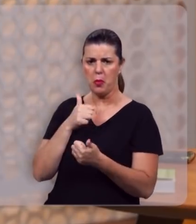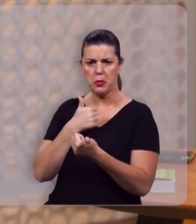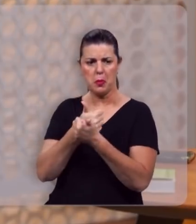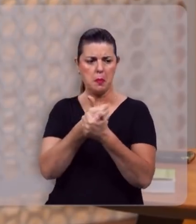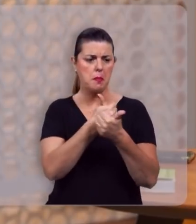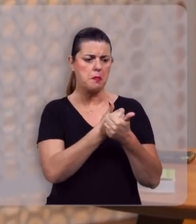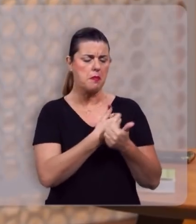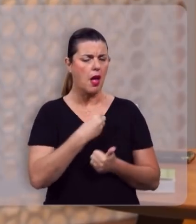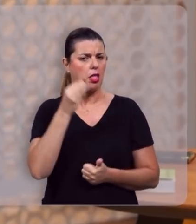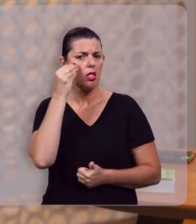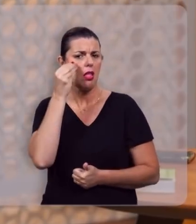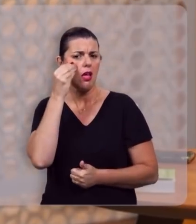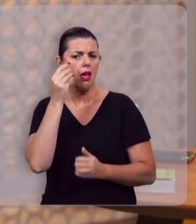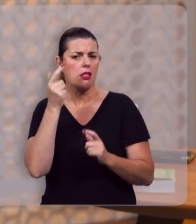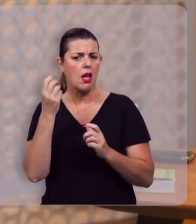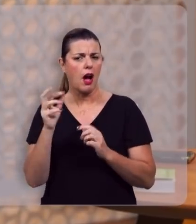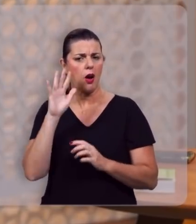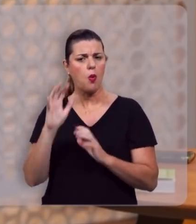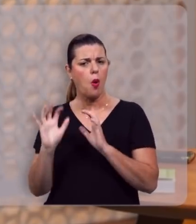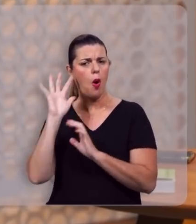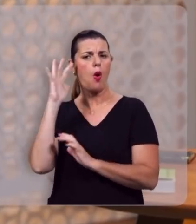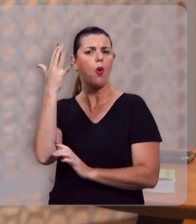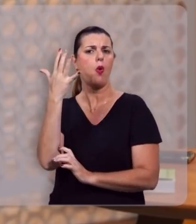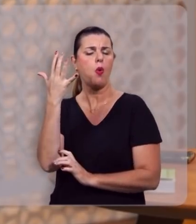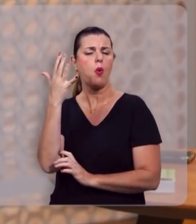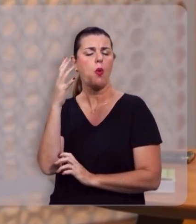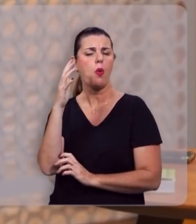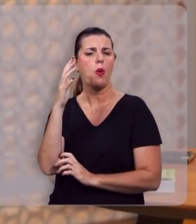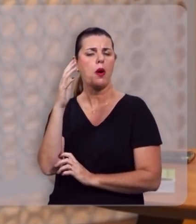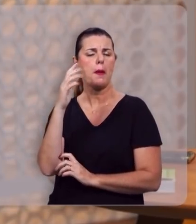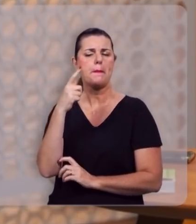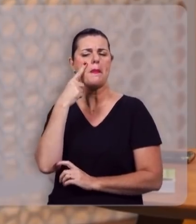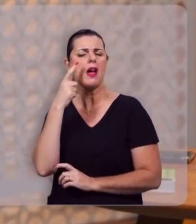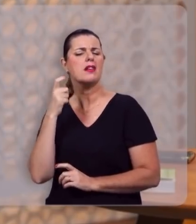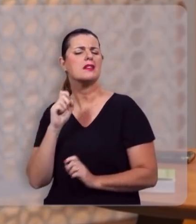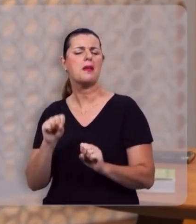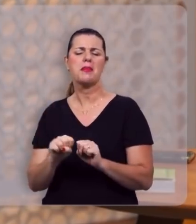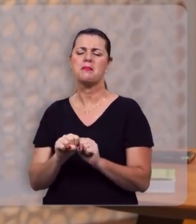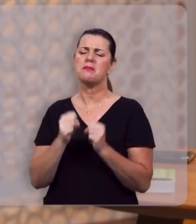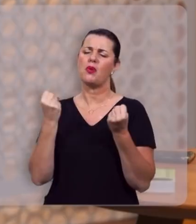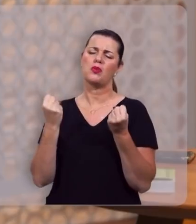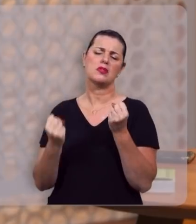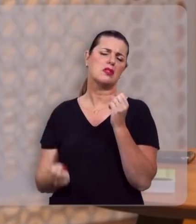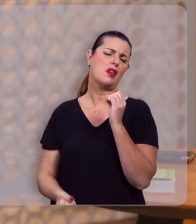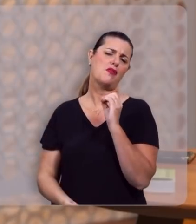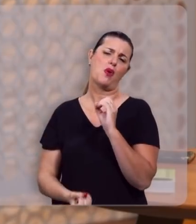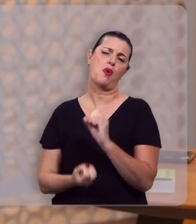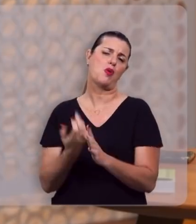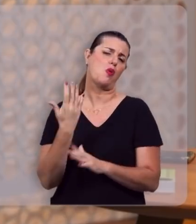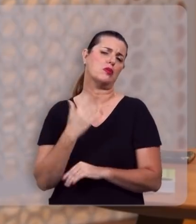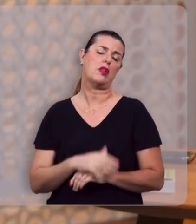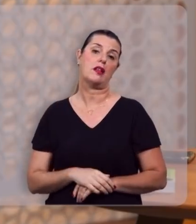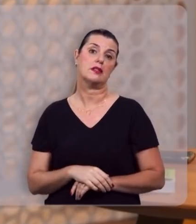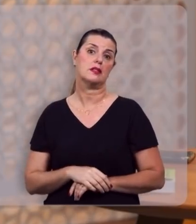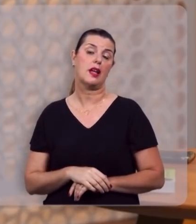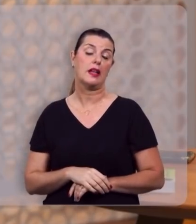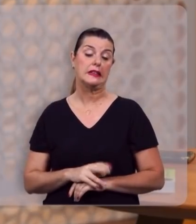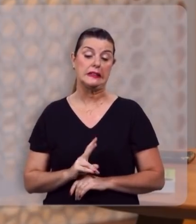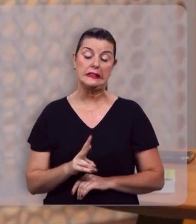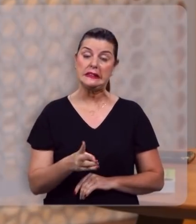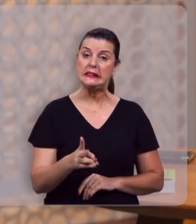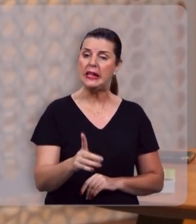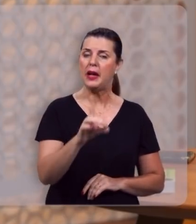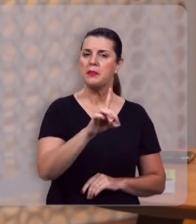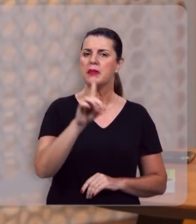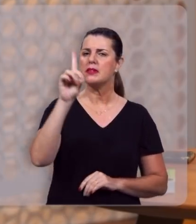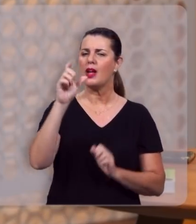até tentamos resolver essa situação, percebemos que é impossível lidar com ela. Todavia, Deus, que